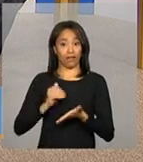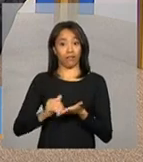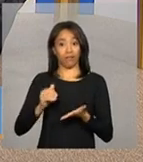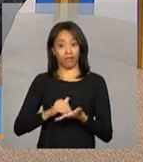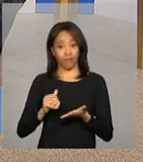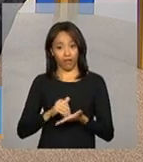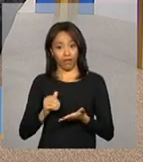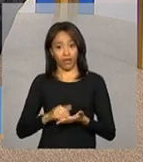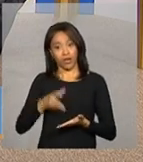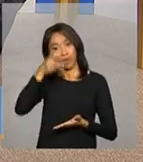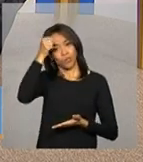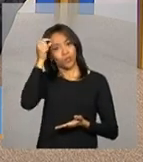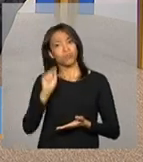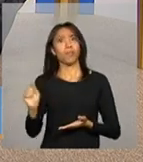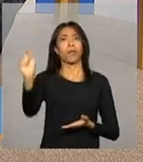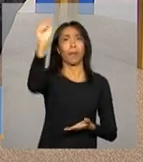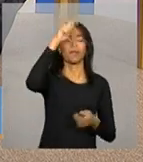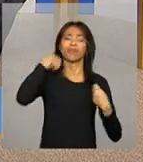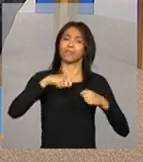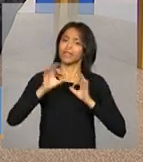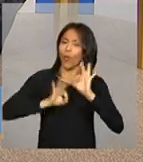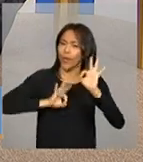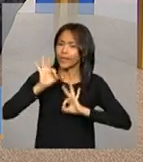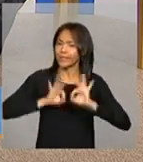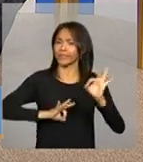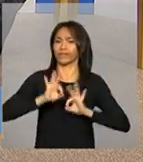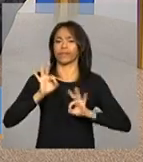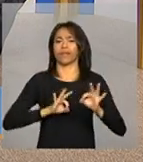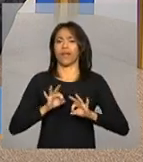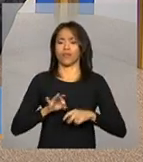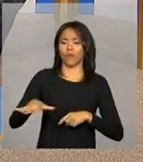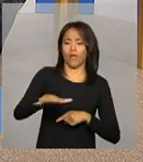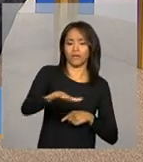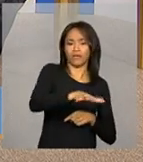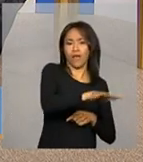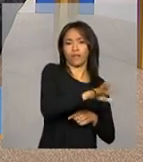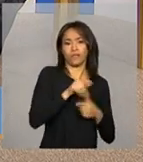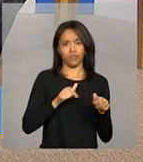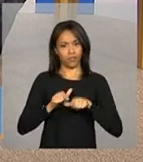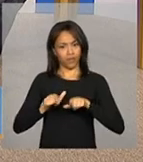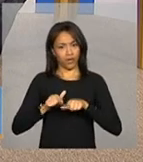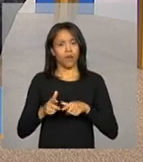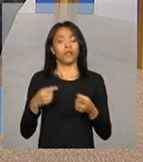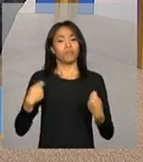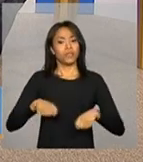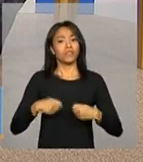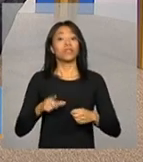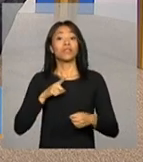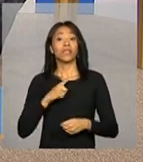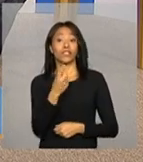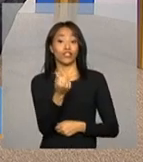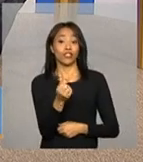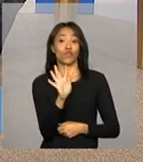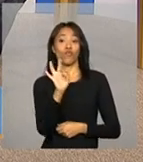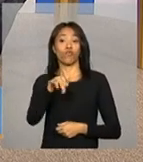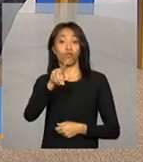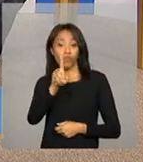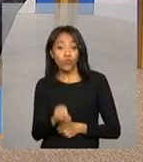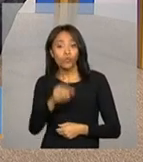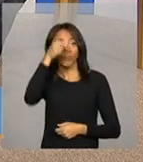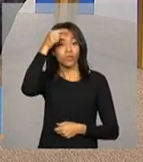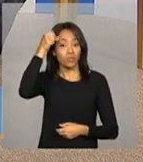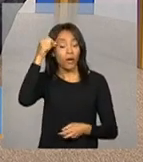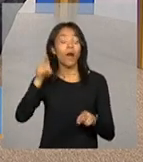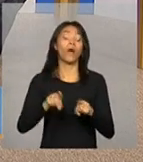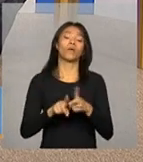é organizada direitinho com as áreas nós temos que ter o Fundo Municipal bem estabelecido a